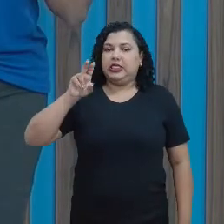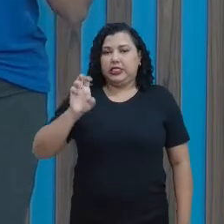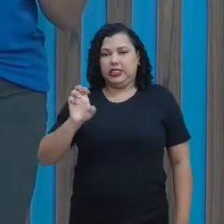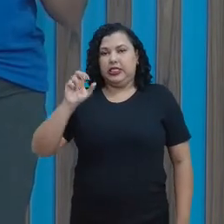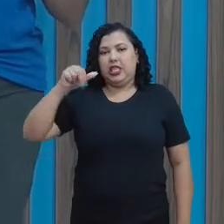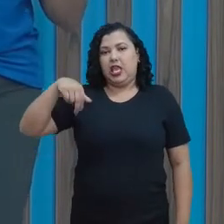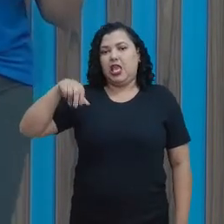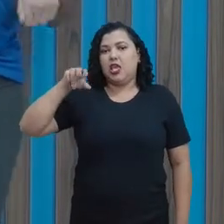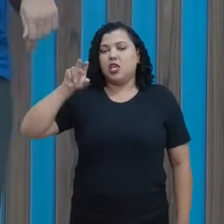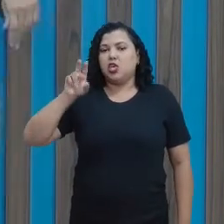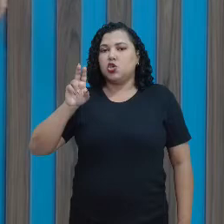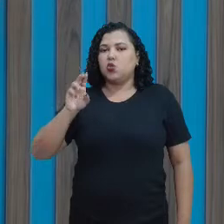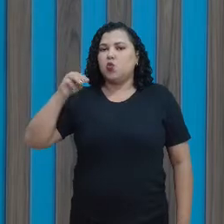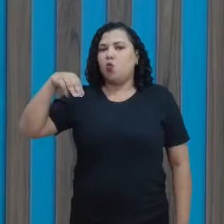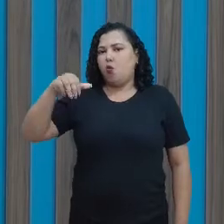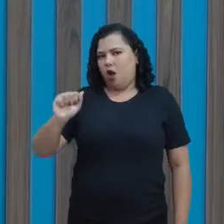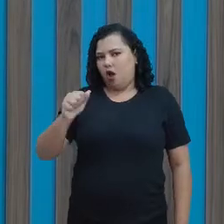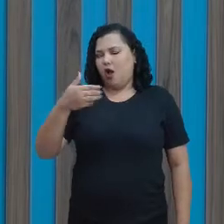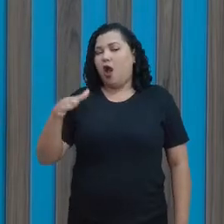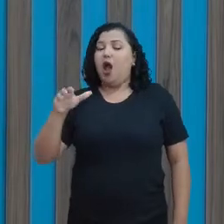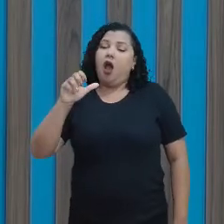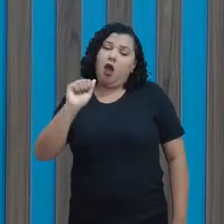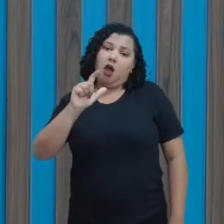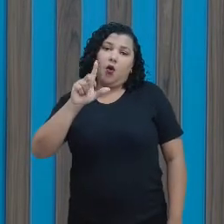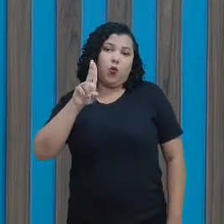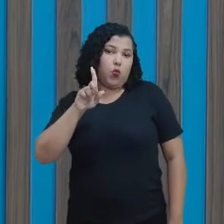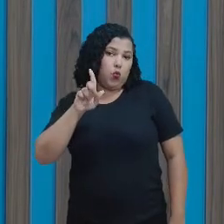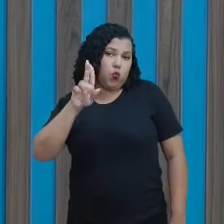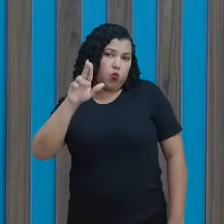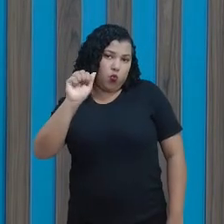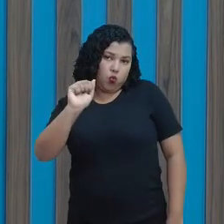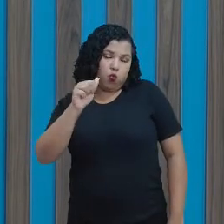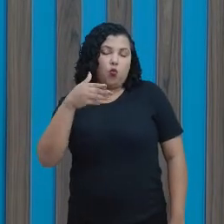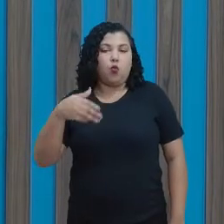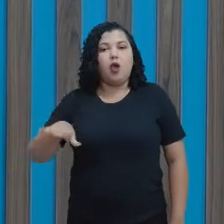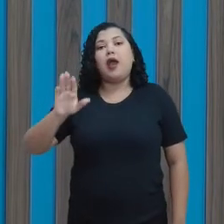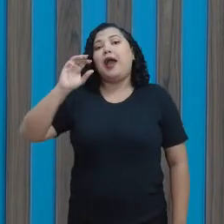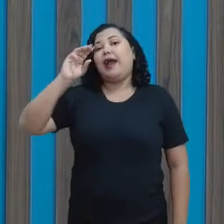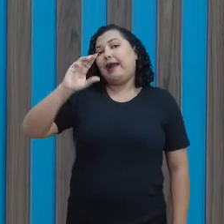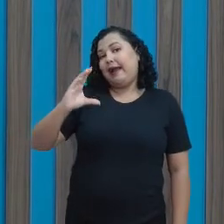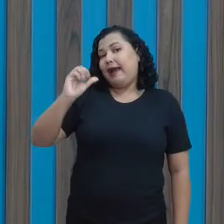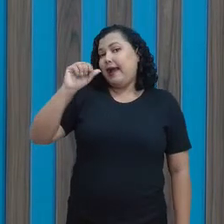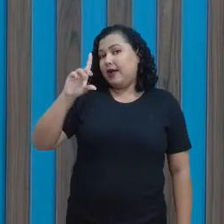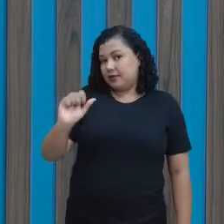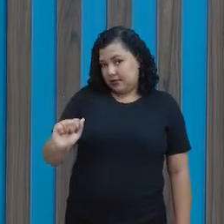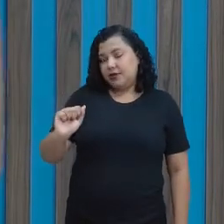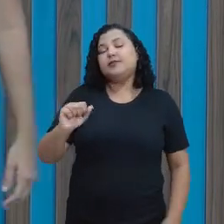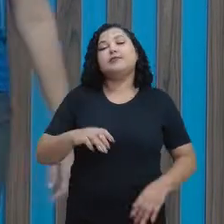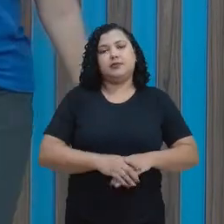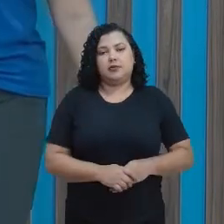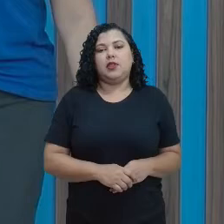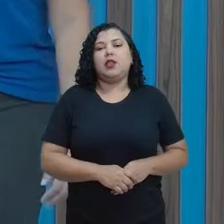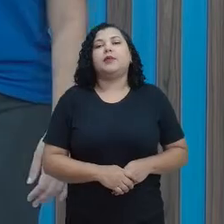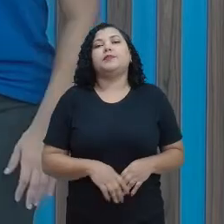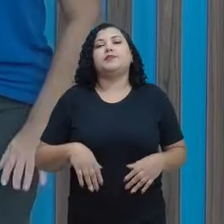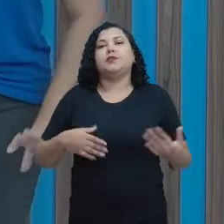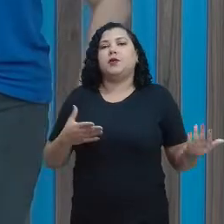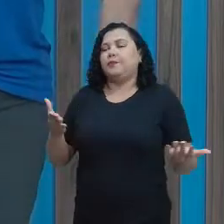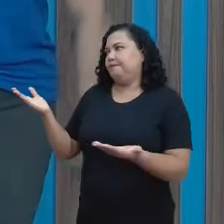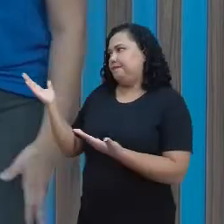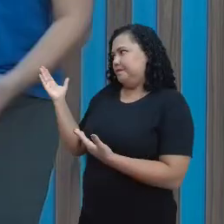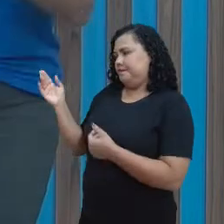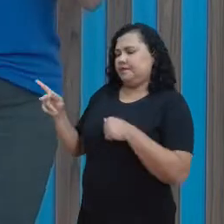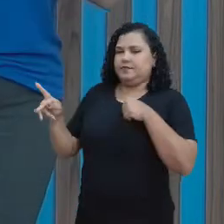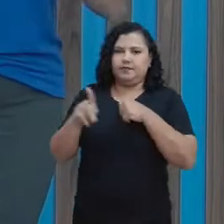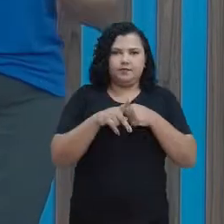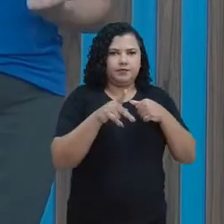cada. Joia? E os pronomes relativos? Os pronomes relativos são empregados